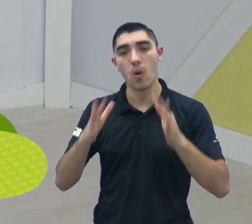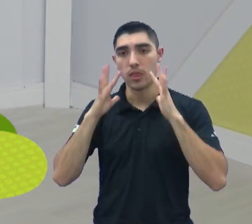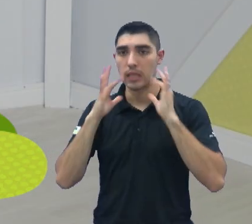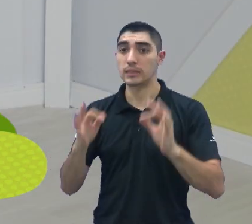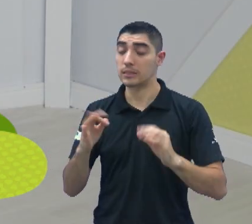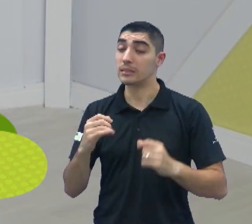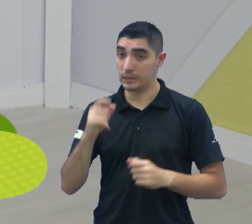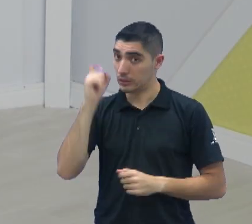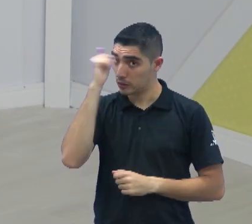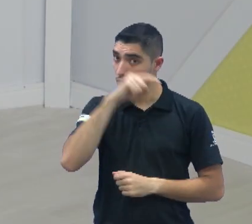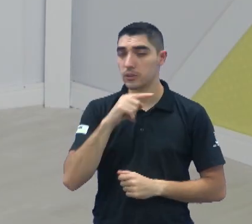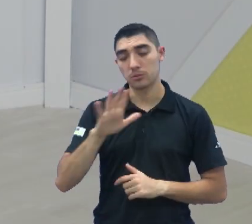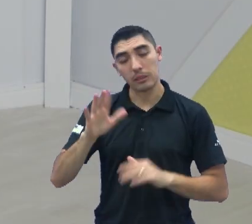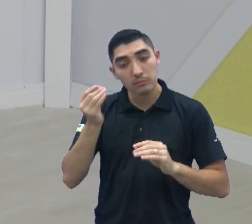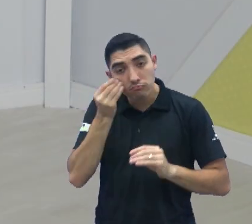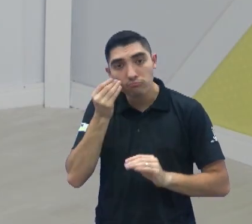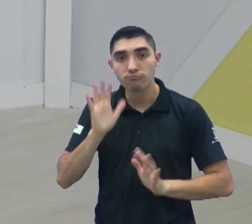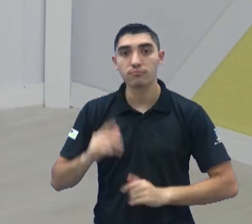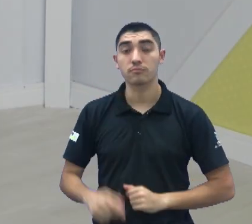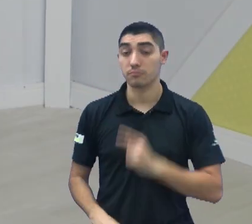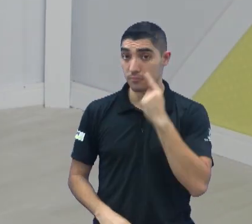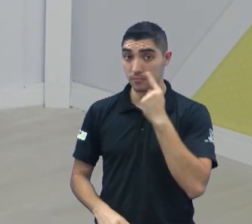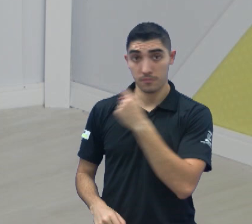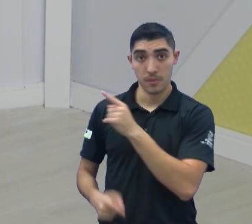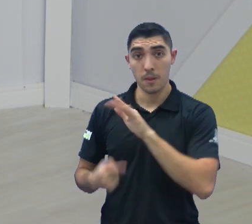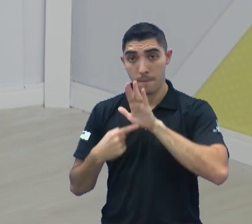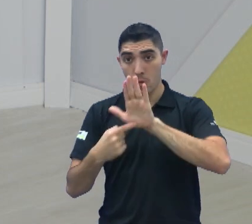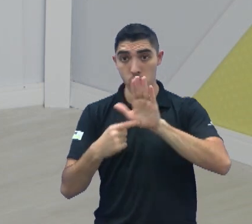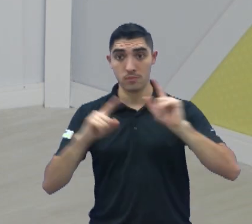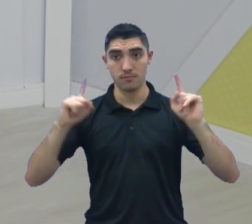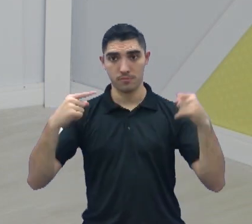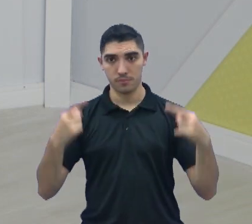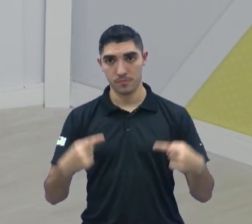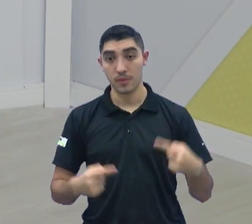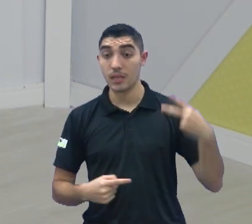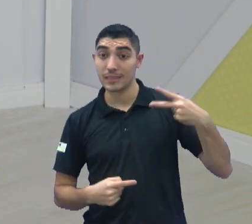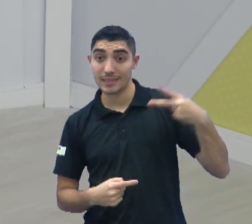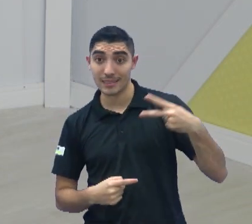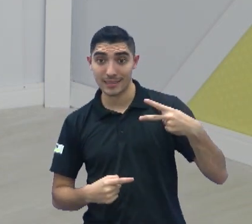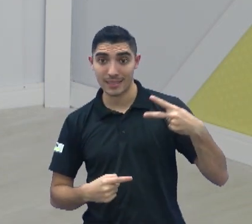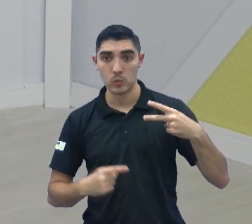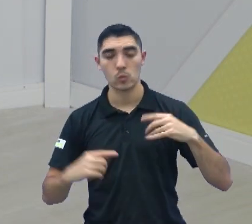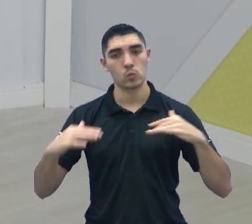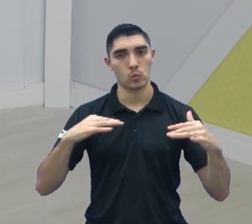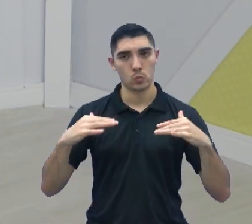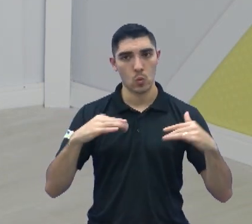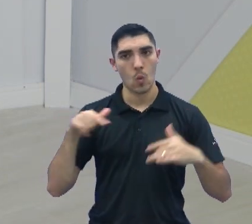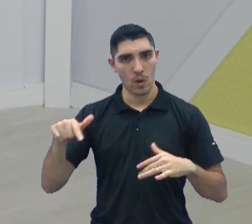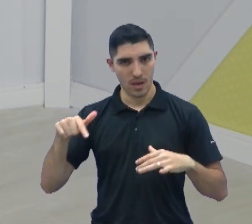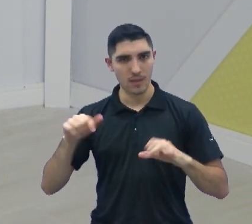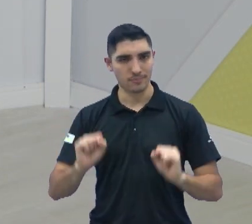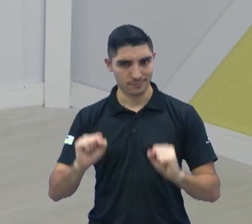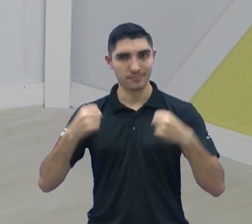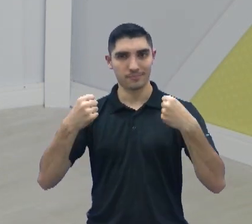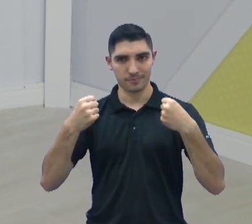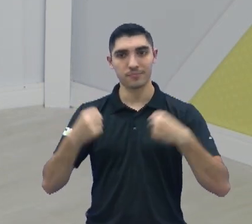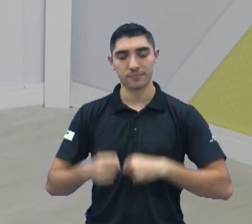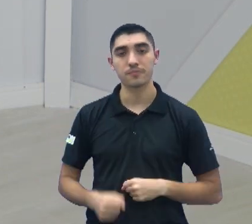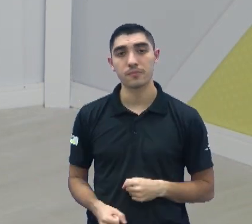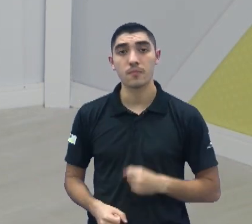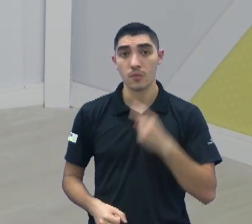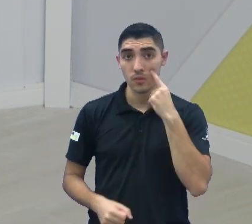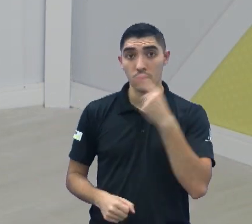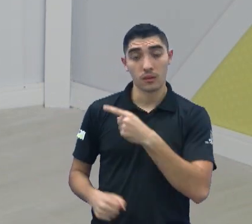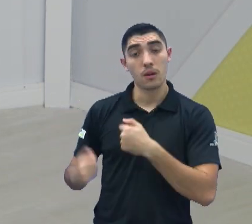para o Sub-17. Matheus, coloca para a gente aqui os jogos da volta, os confrontos das oitavas de final buscando as quartas. Ponte